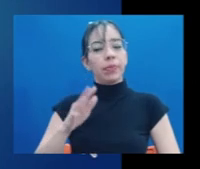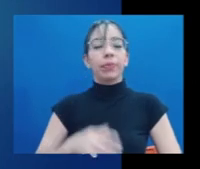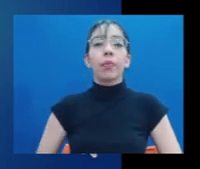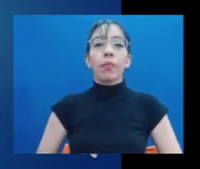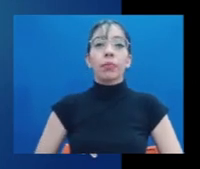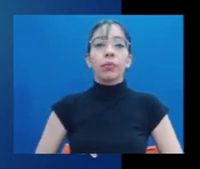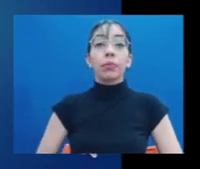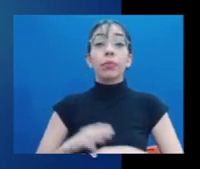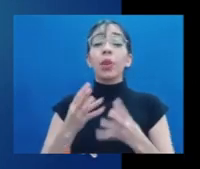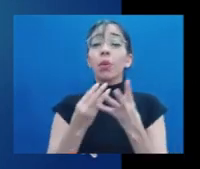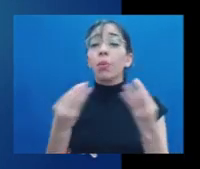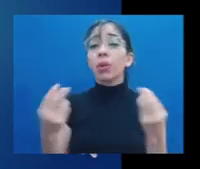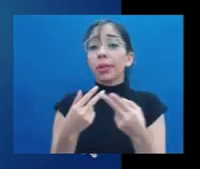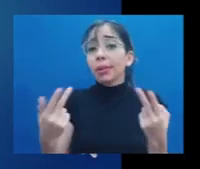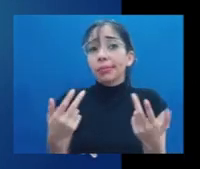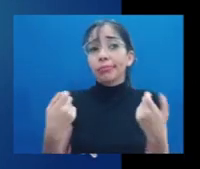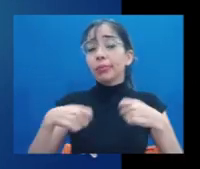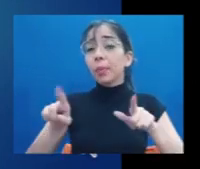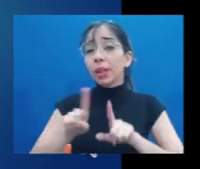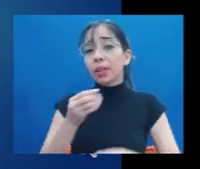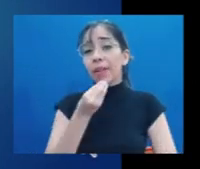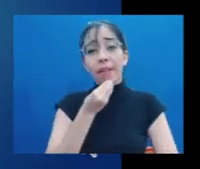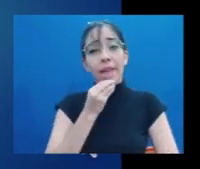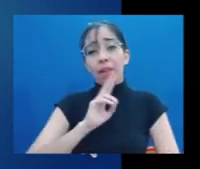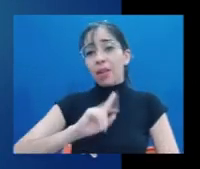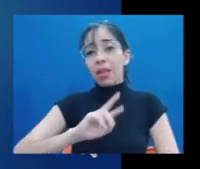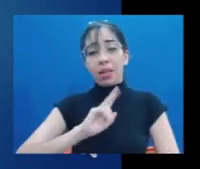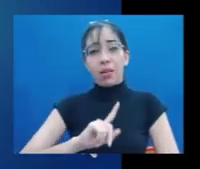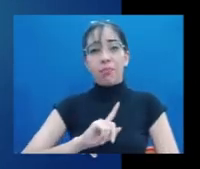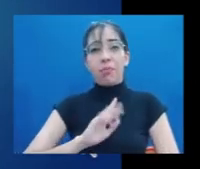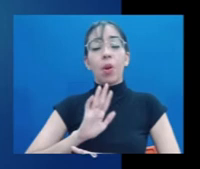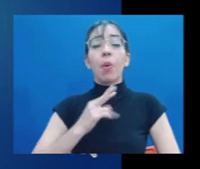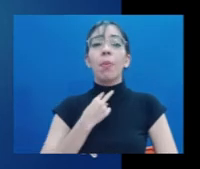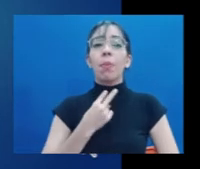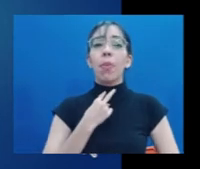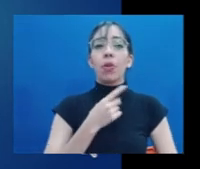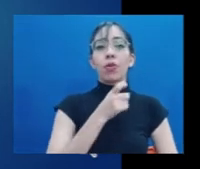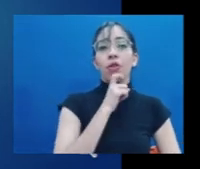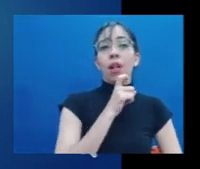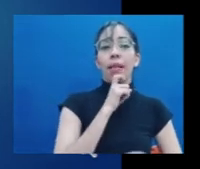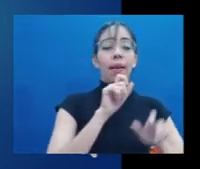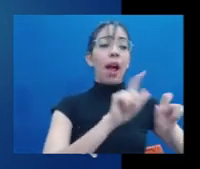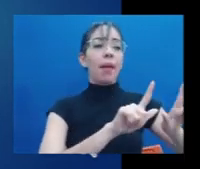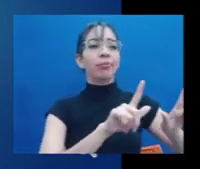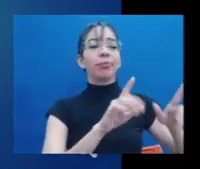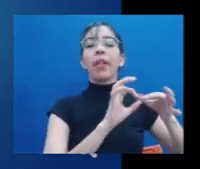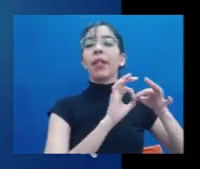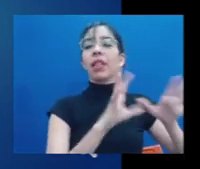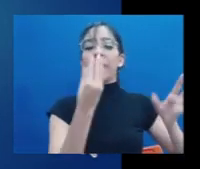produto, tá? Então, isso, gente, não pode acontecer. A gente tem que ter dentro da geladeira materiais que são